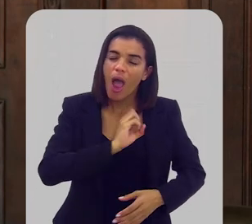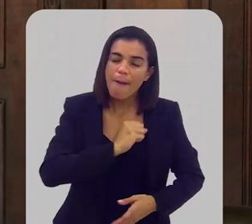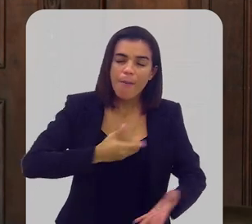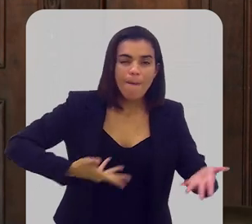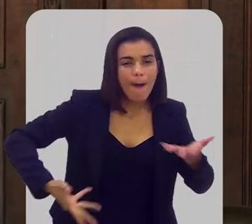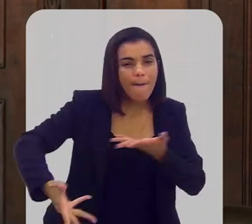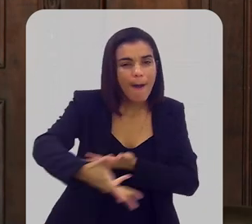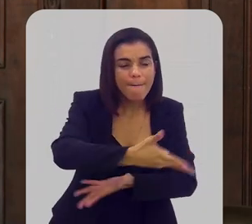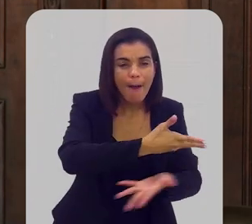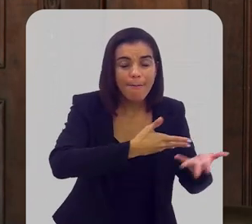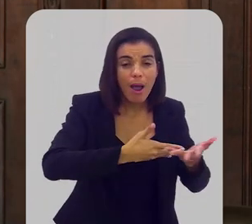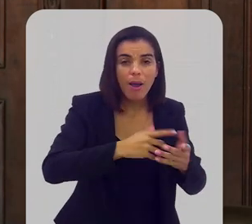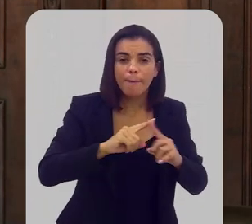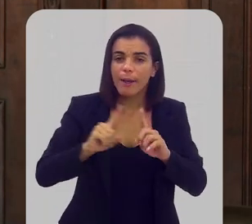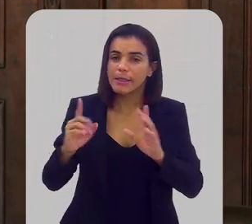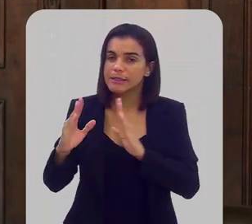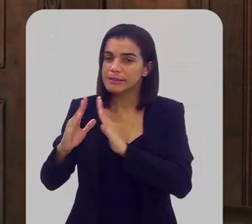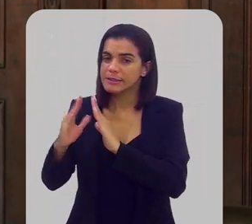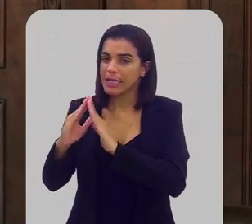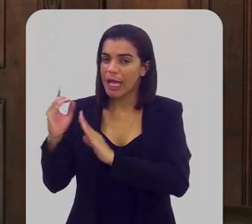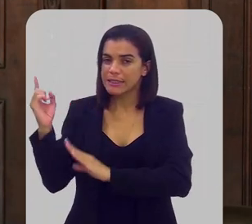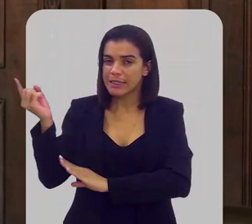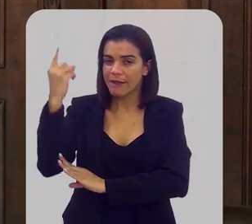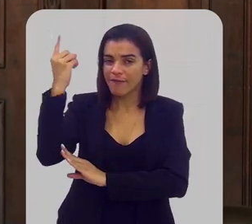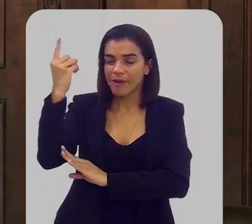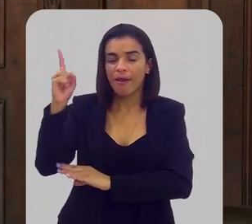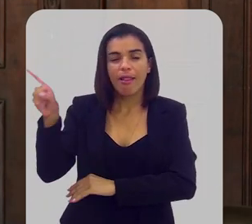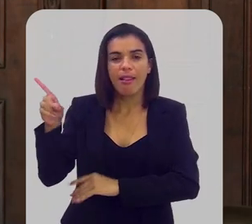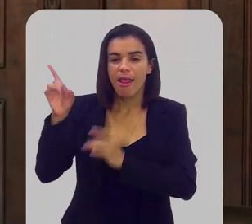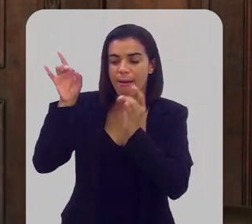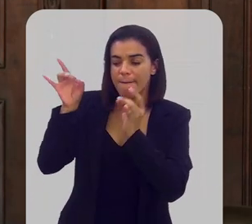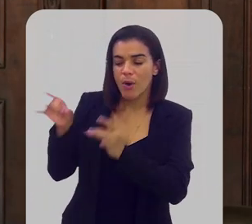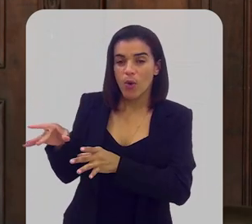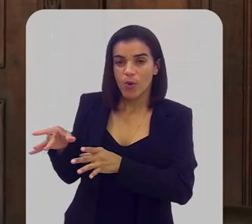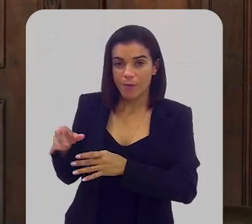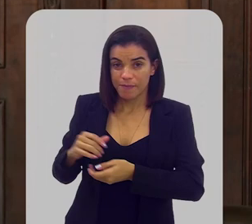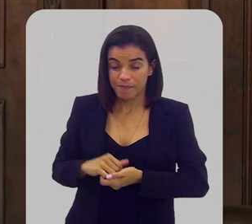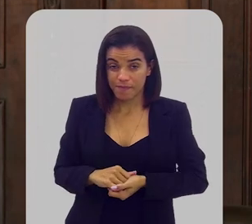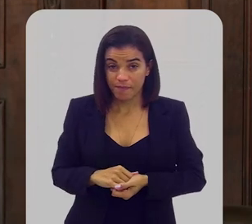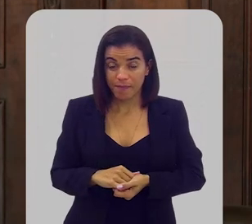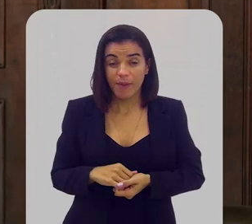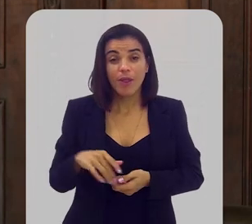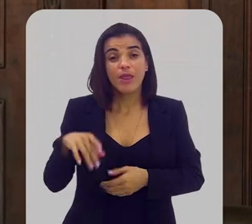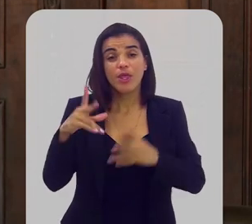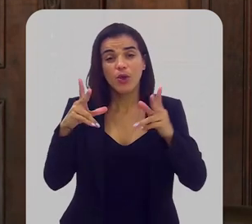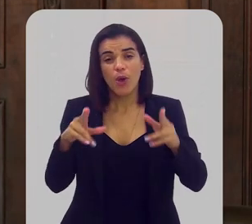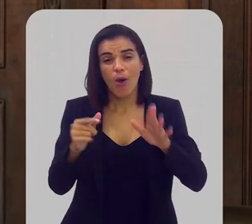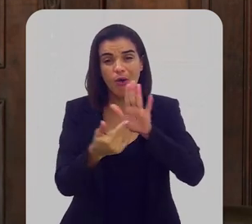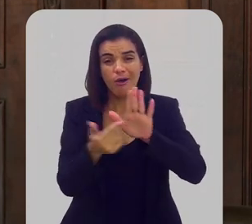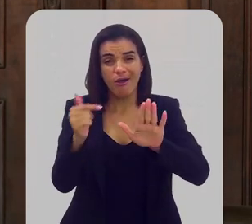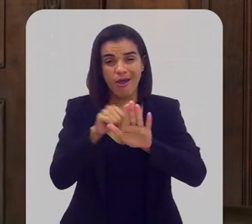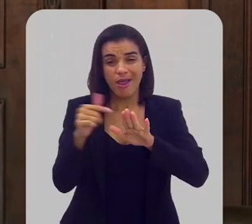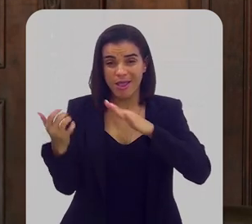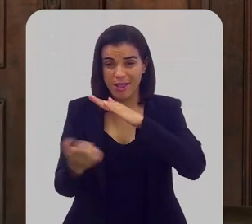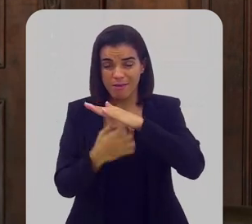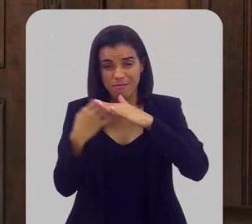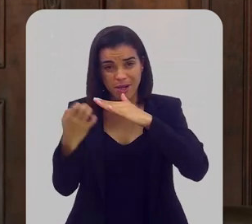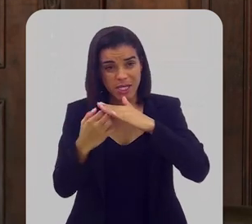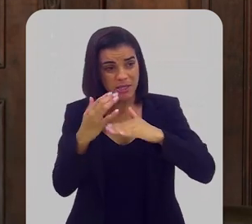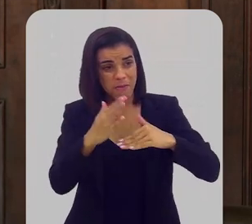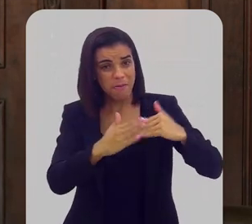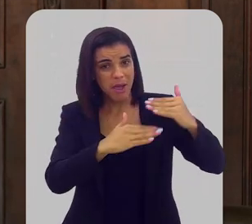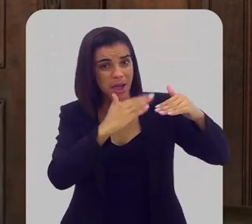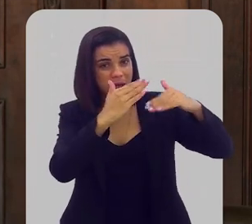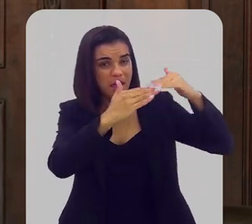naquela casa, naquela família, Davi era desprezado. Mas ele continuou a sua jornada. Como numa empresa, ele